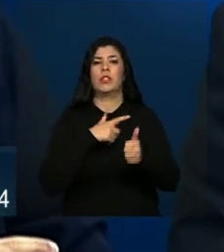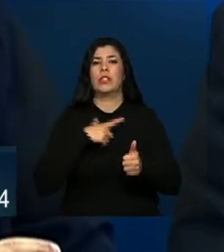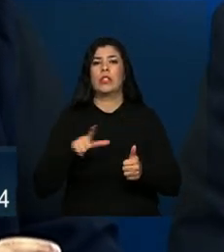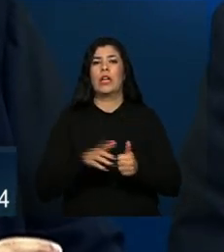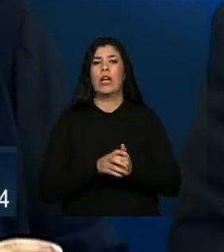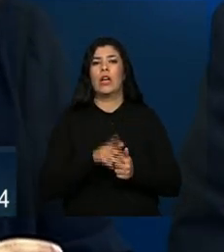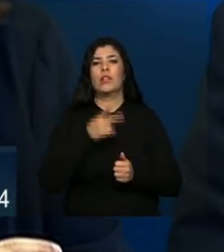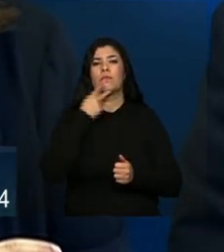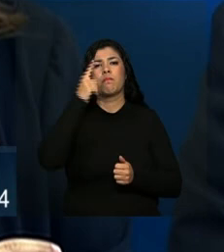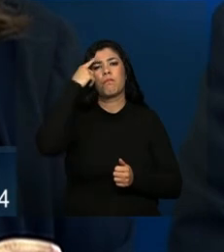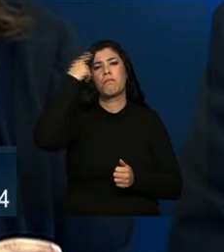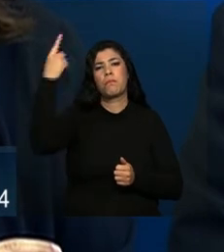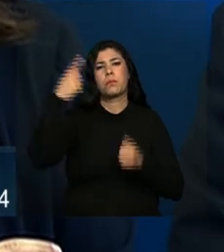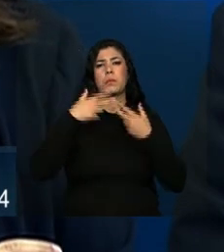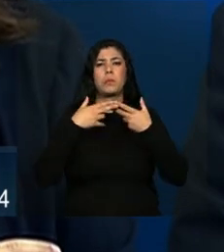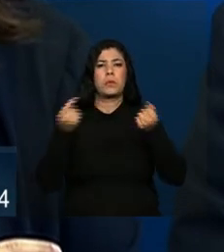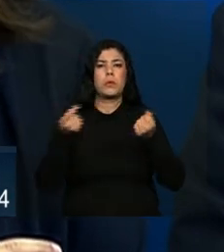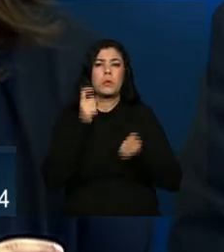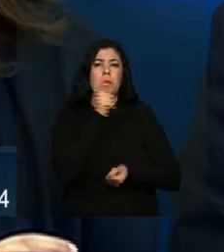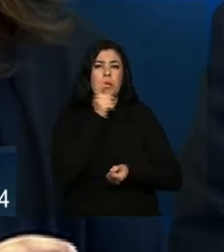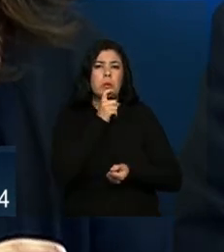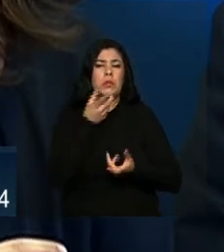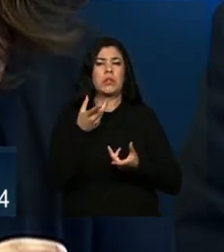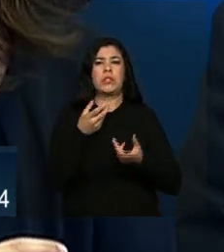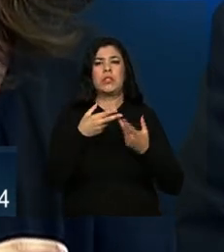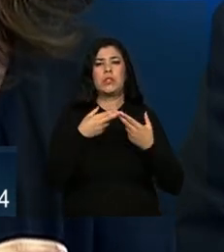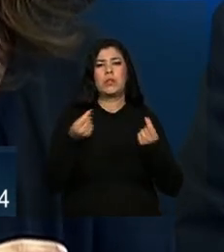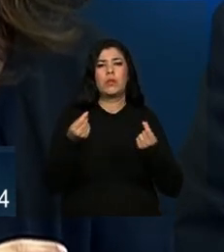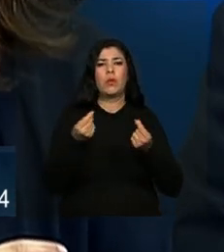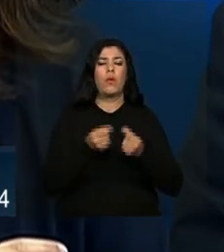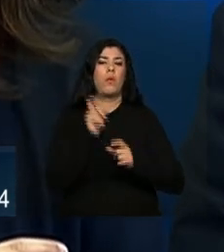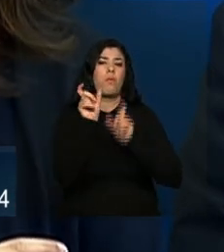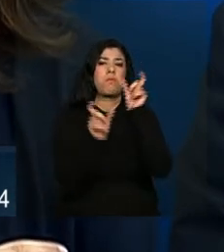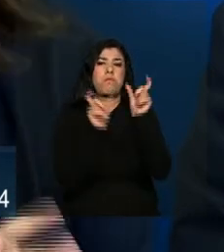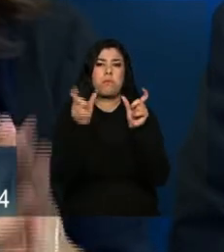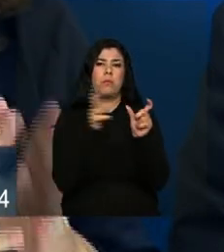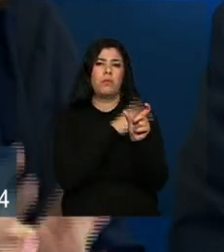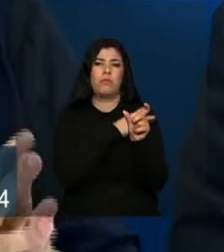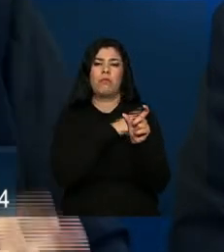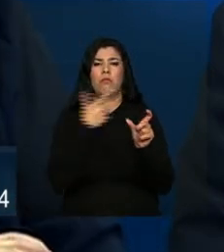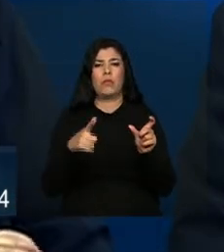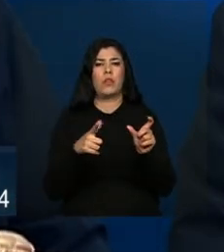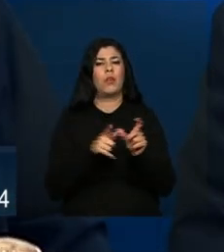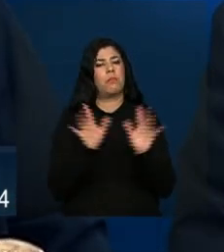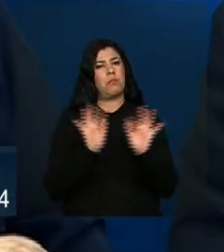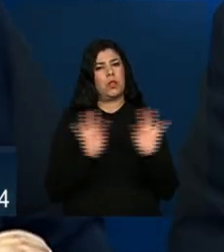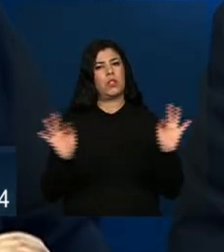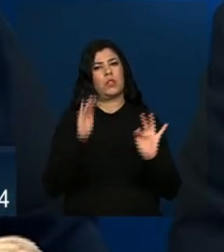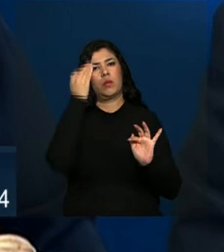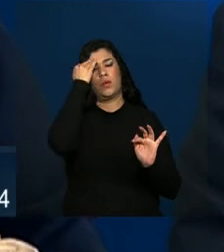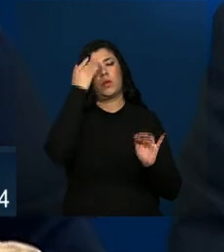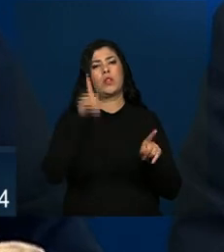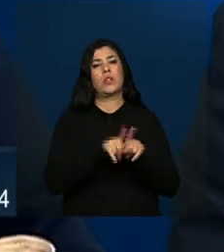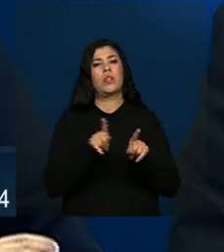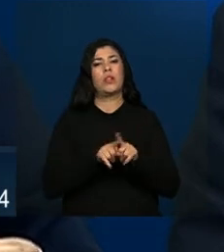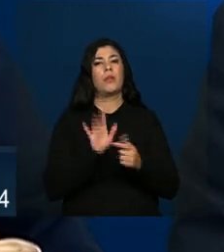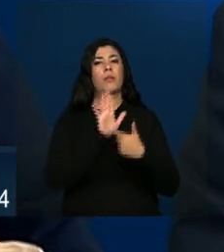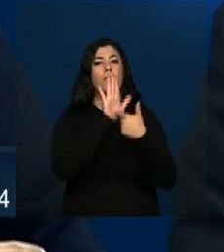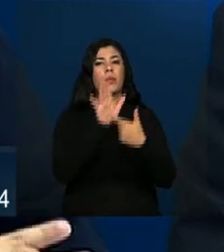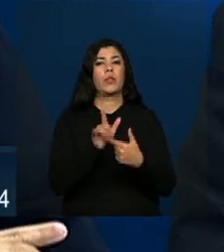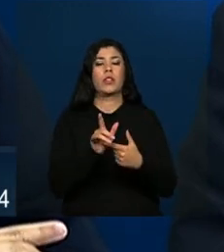eufemismos sem termos exageradamente técnicos e praticamente também com